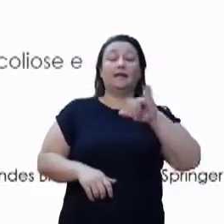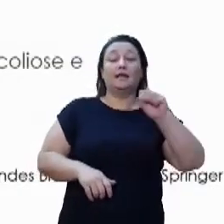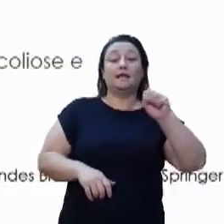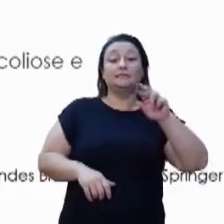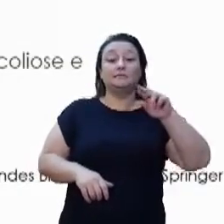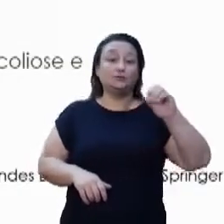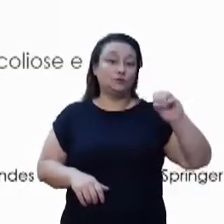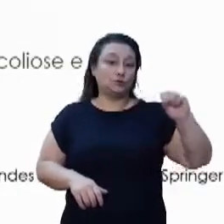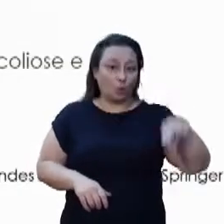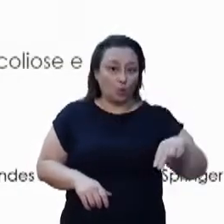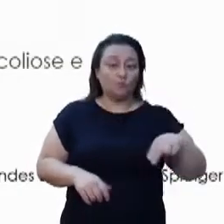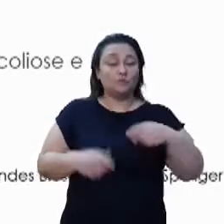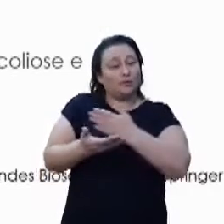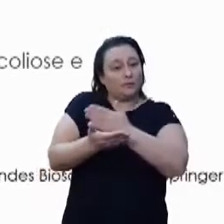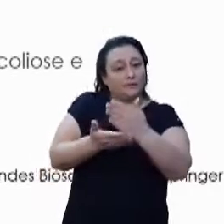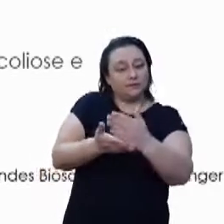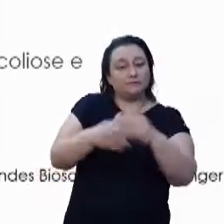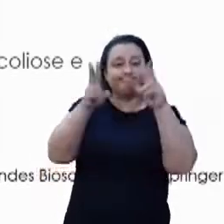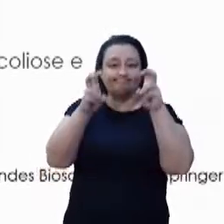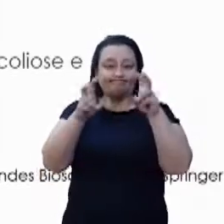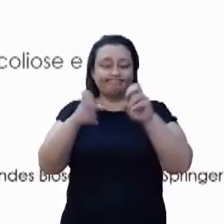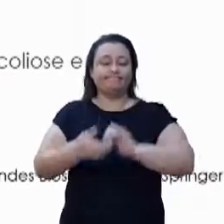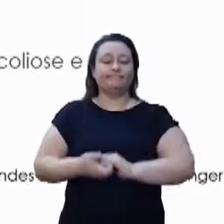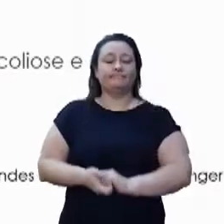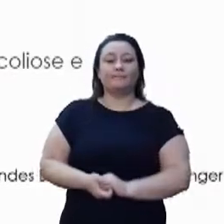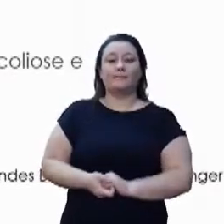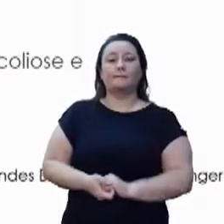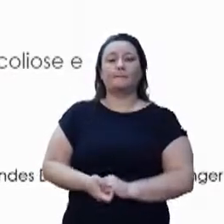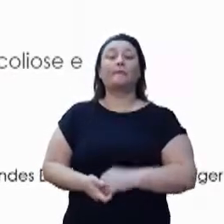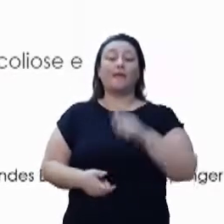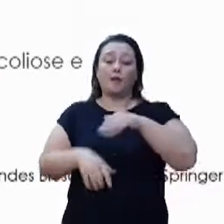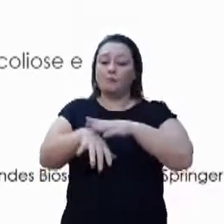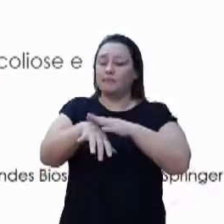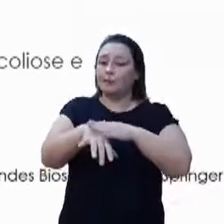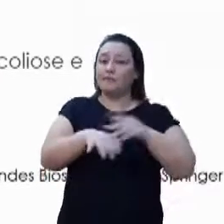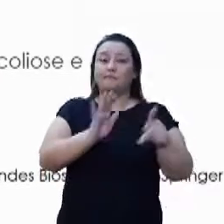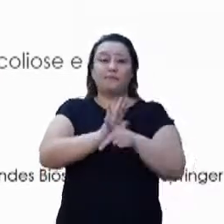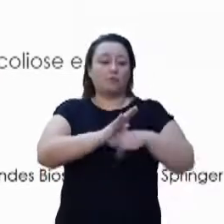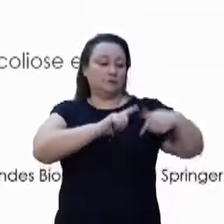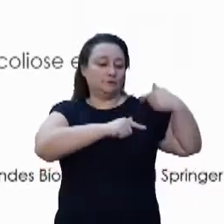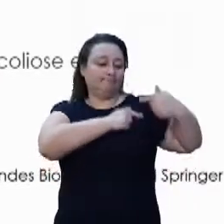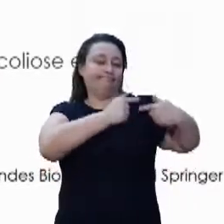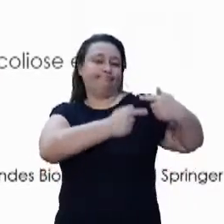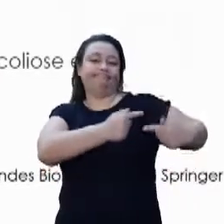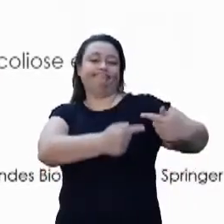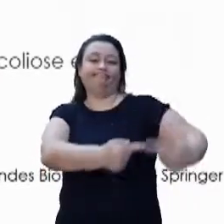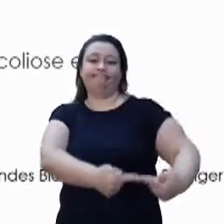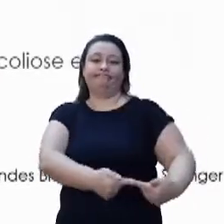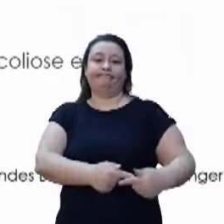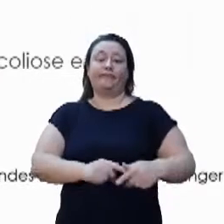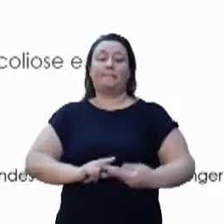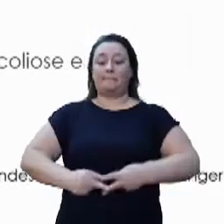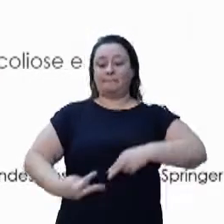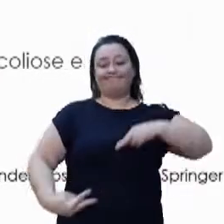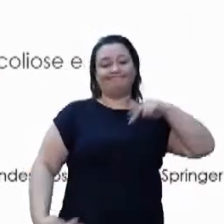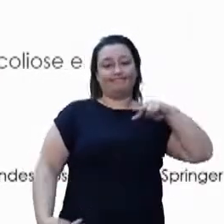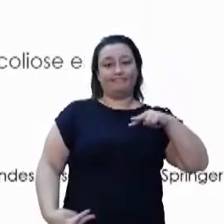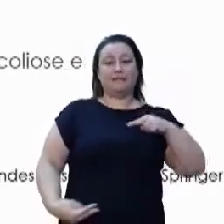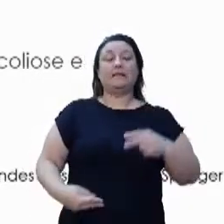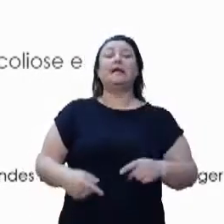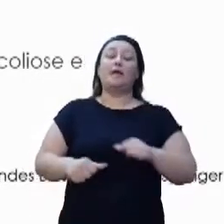Inicialmente, então, introduzindo o tema, a síndrome de Sjögren-Larsson é uma doença genética autossômica recessiva rara, causada por